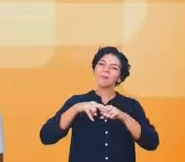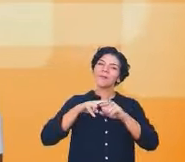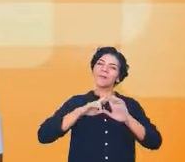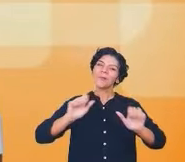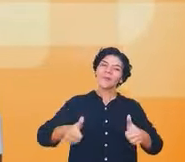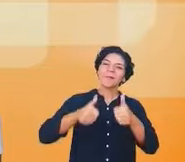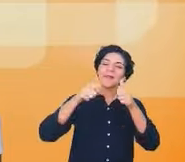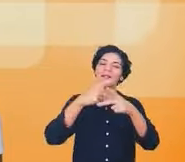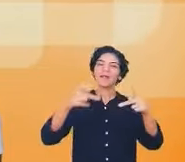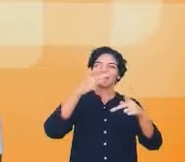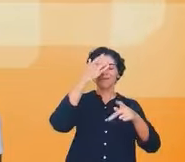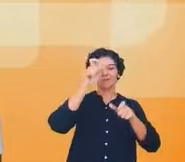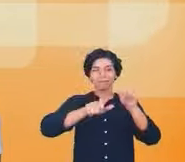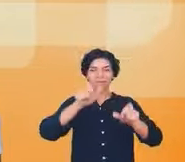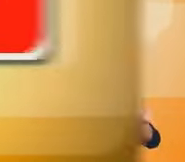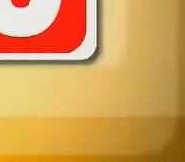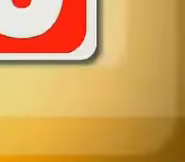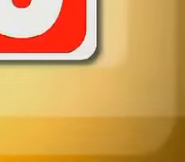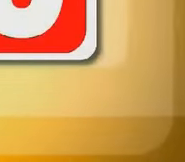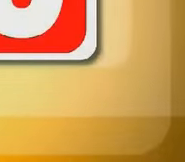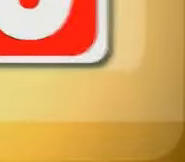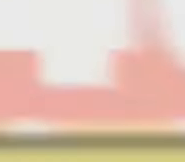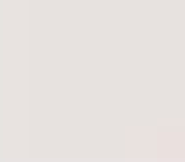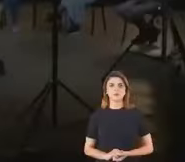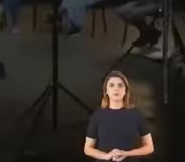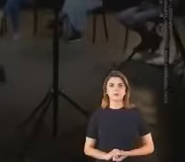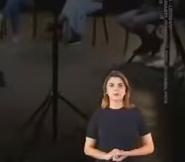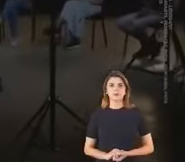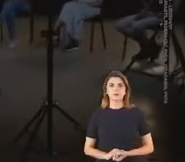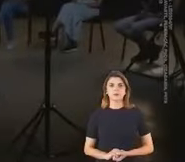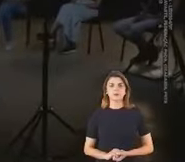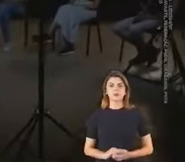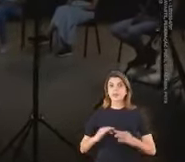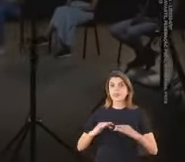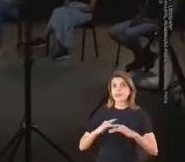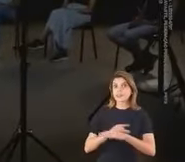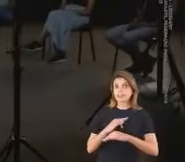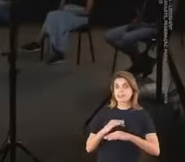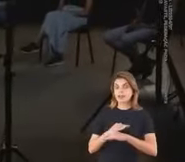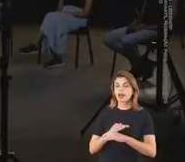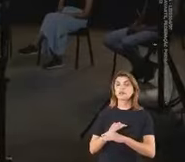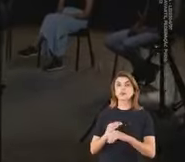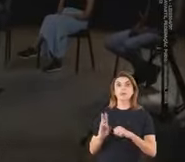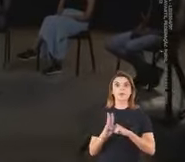uma Belford Roxo melhor para a nossa população. É 40 pra mudar! Governar uma